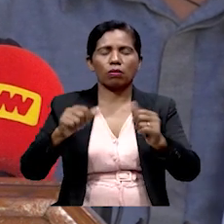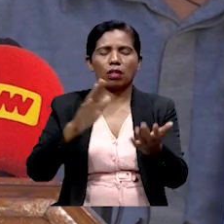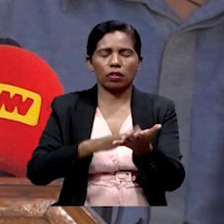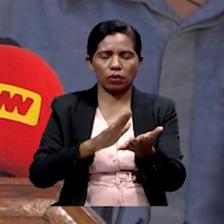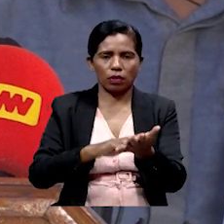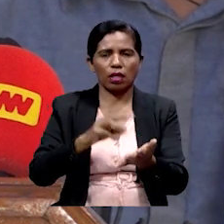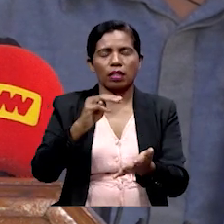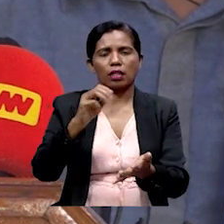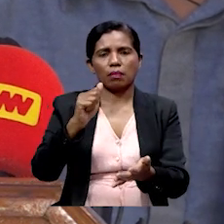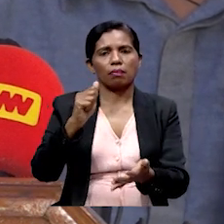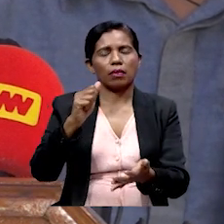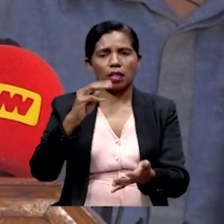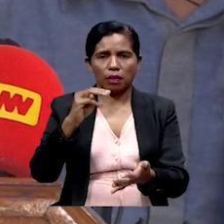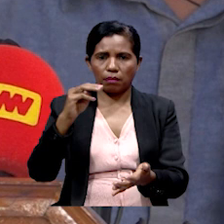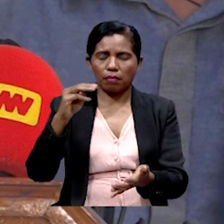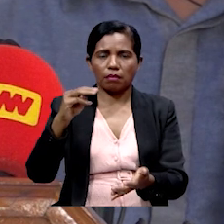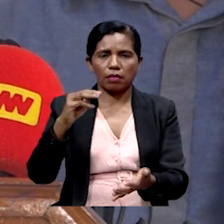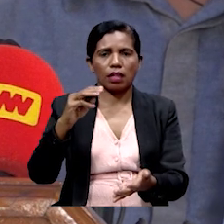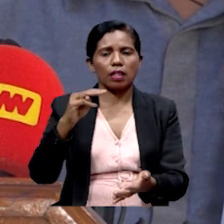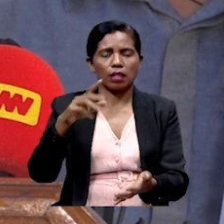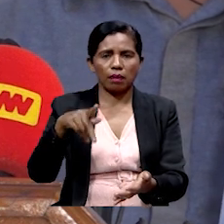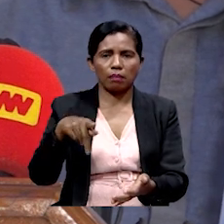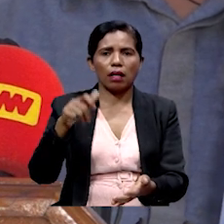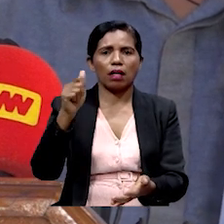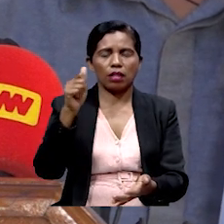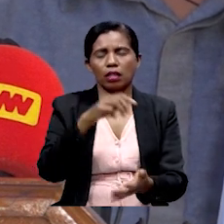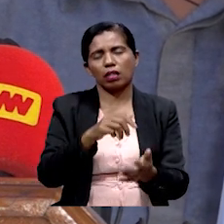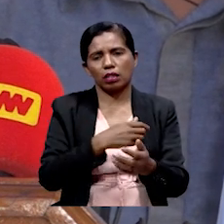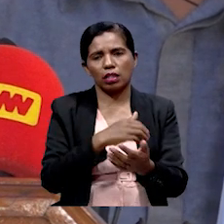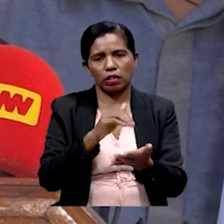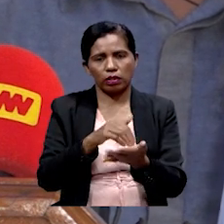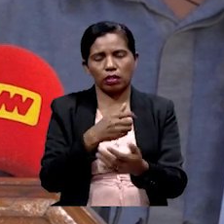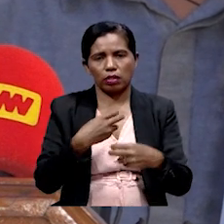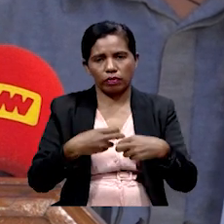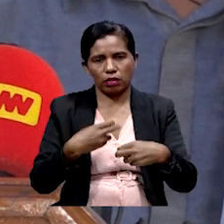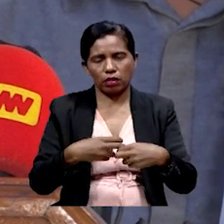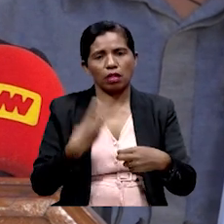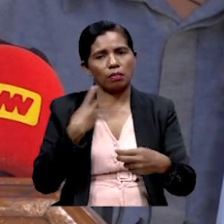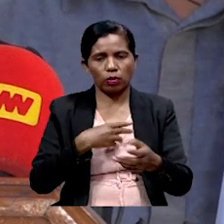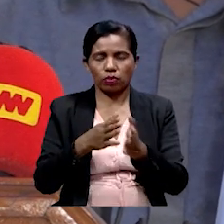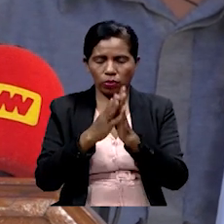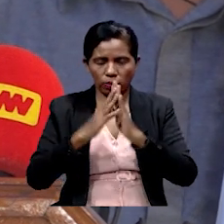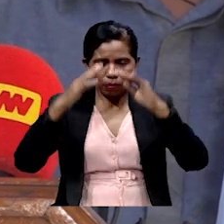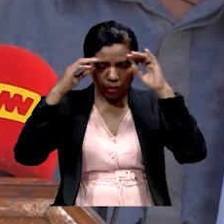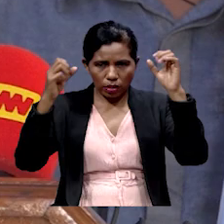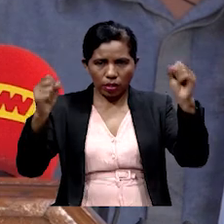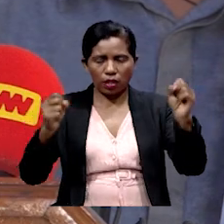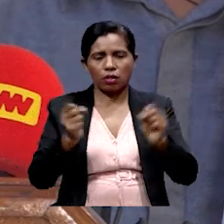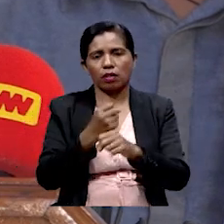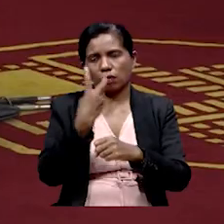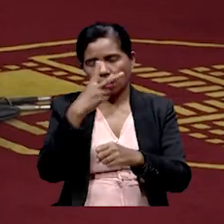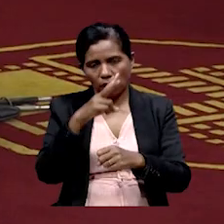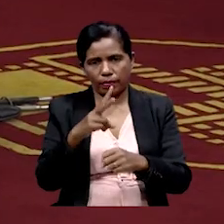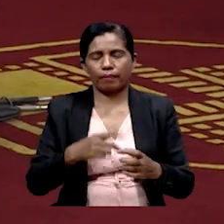susar entau nema kami ohin hakara kusu Sua Excelência tu ni mandato ne atu hare ida